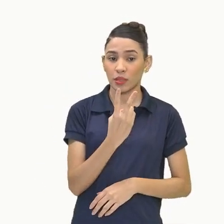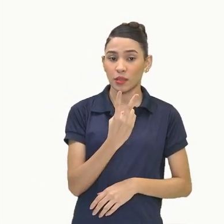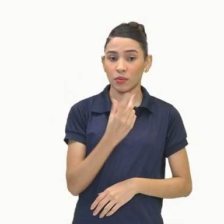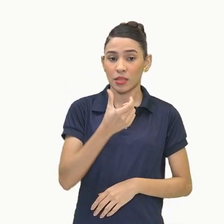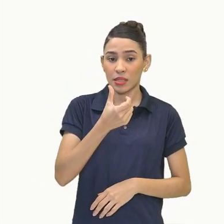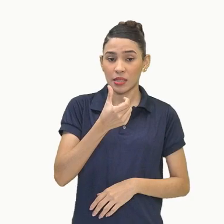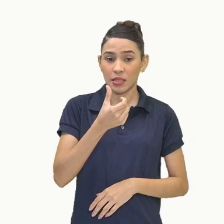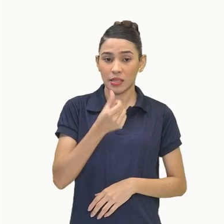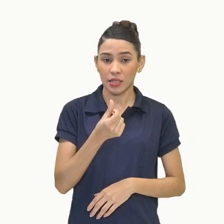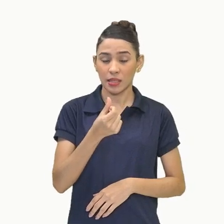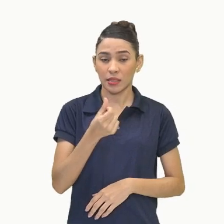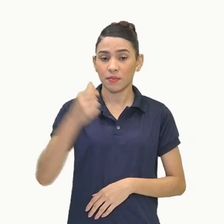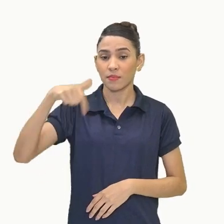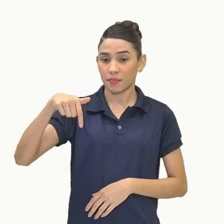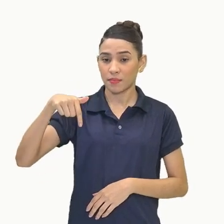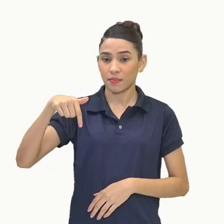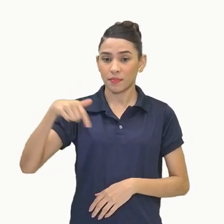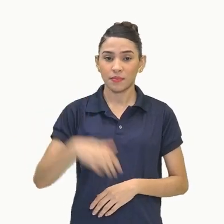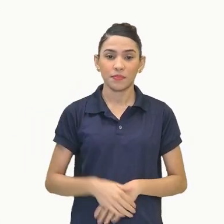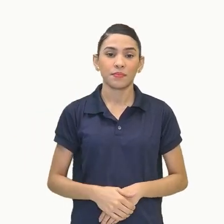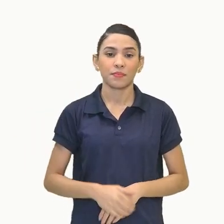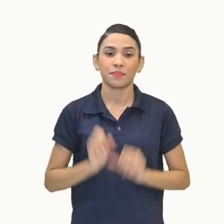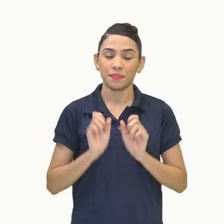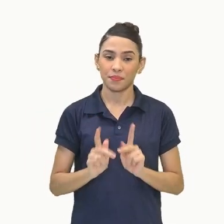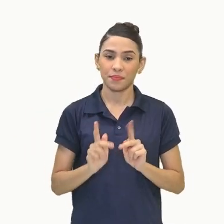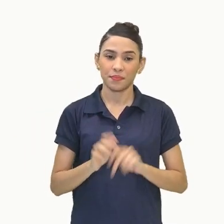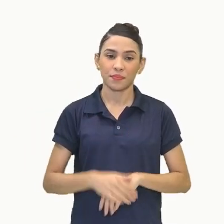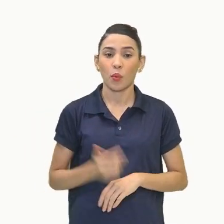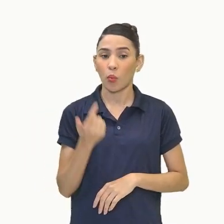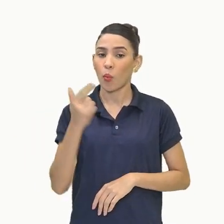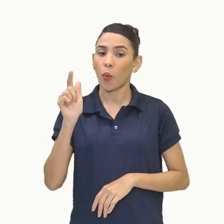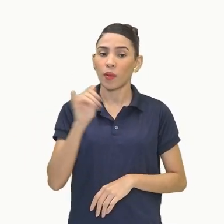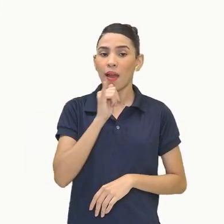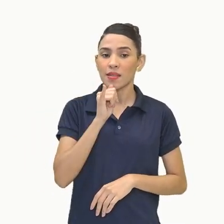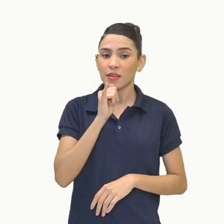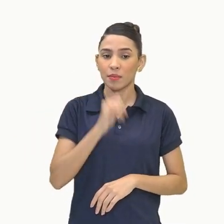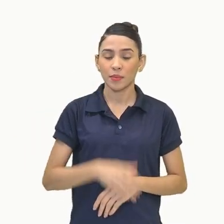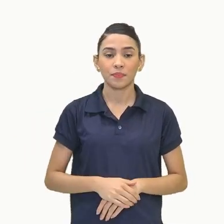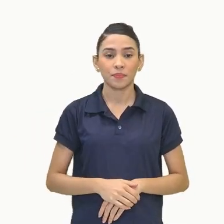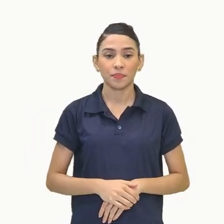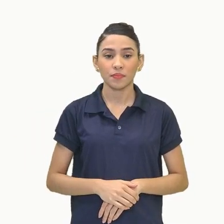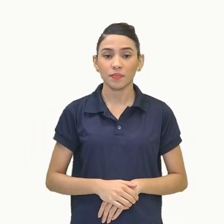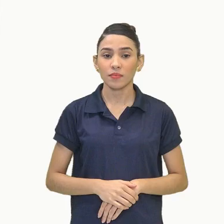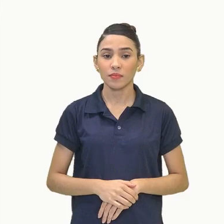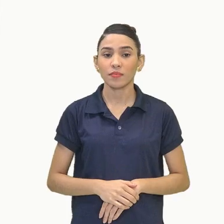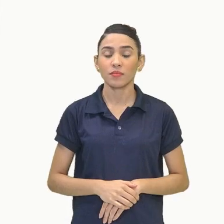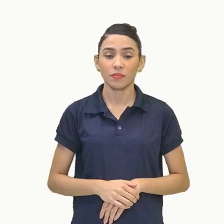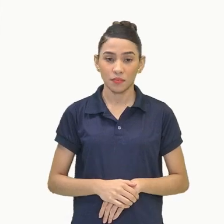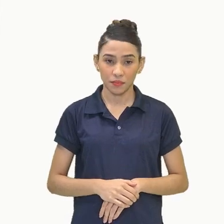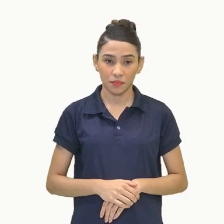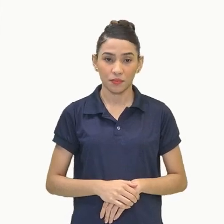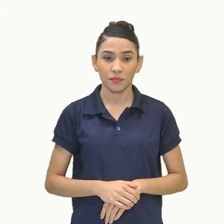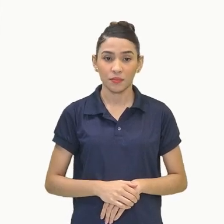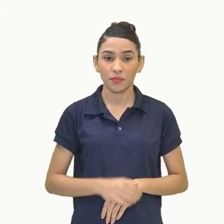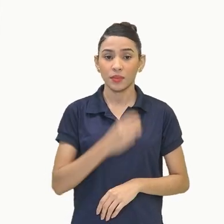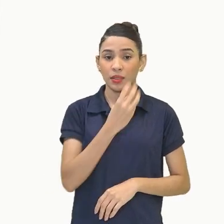267. Ok? Vamos ao nosso próximo exemplo. Aqui, ó, eu tenho o número